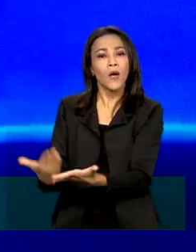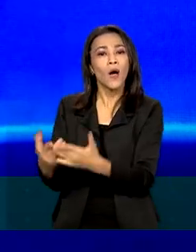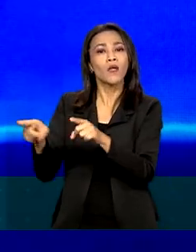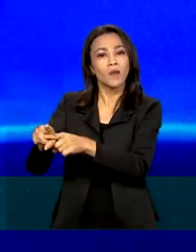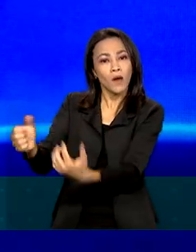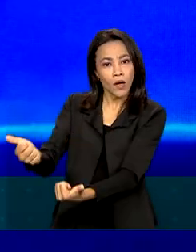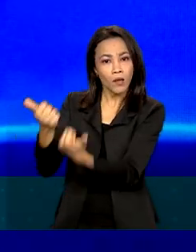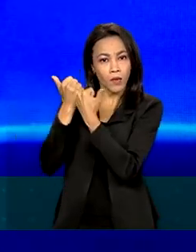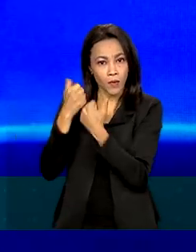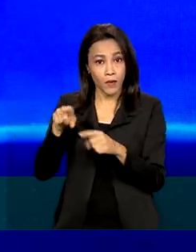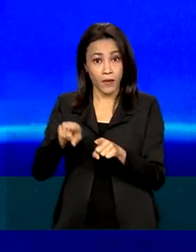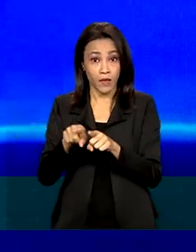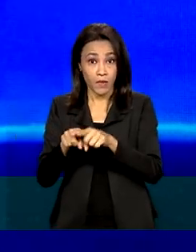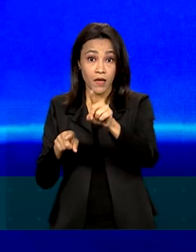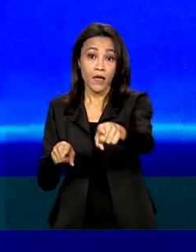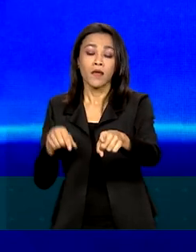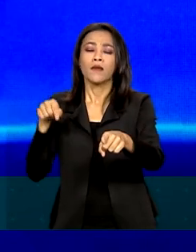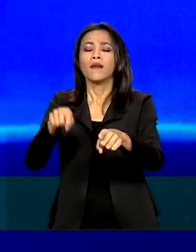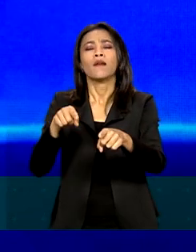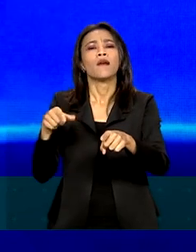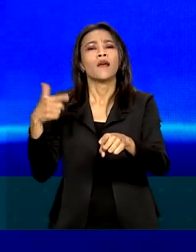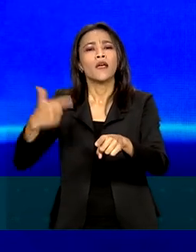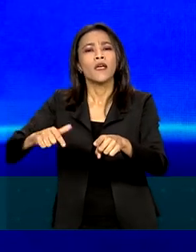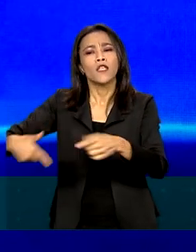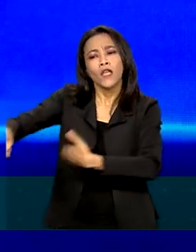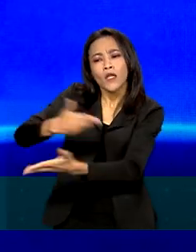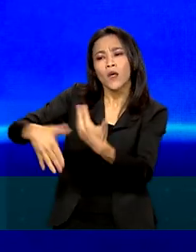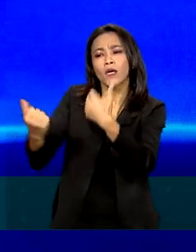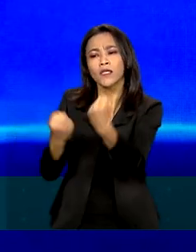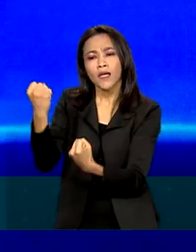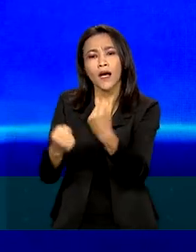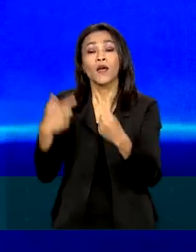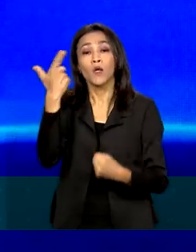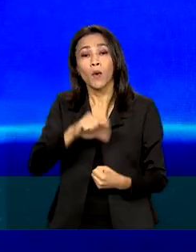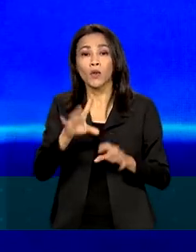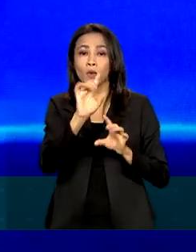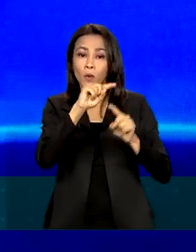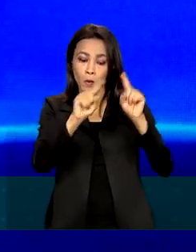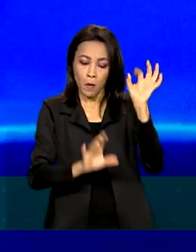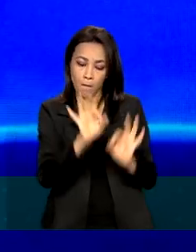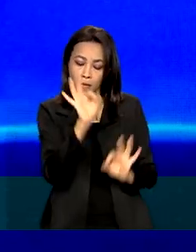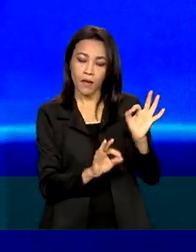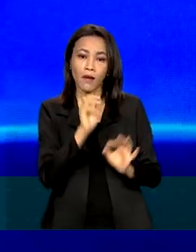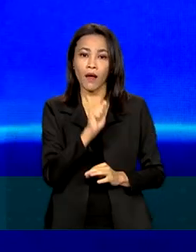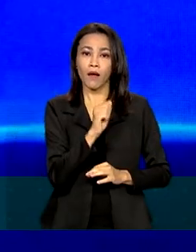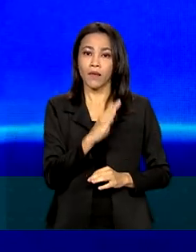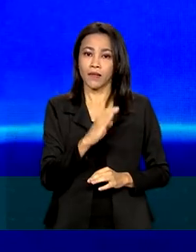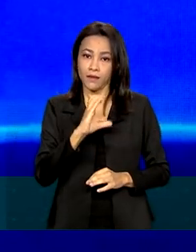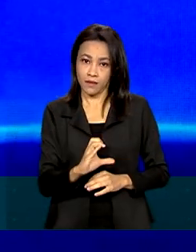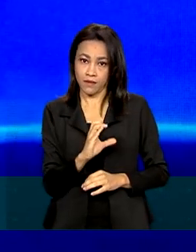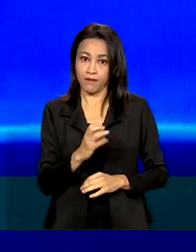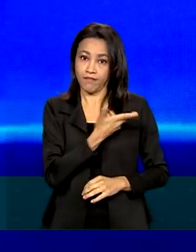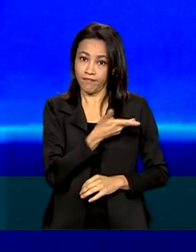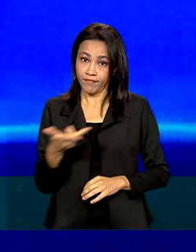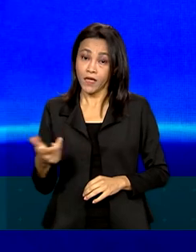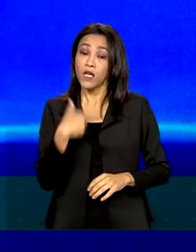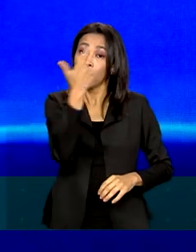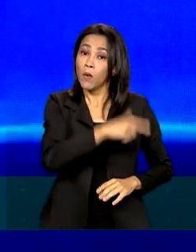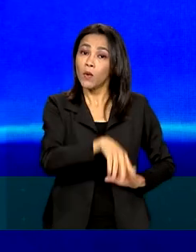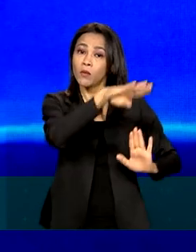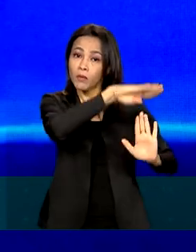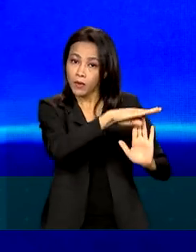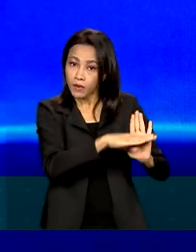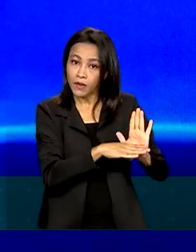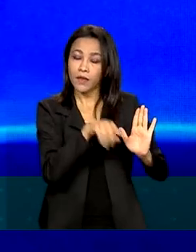zero, renovar frota mais verdes e o plano ABC. E um destaque especial para o Campo Limpo, programa de reciclagem de